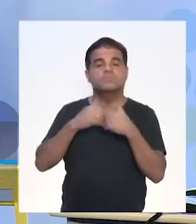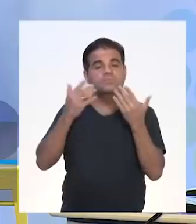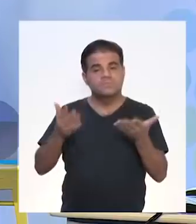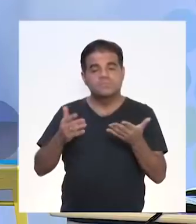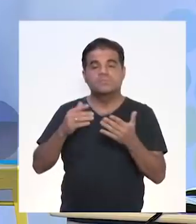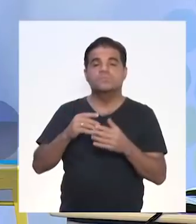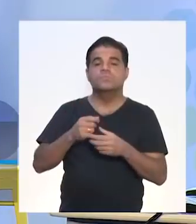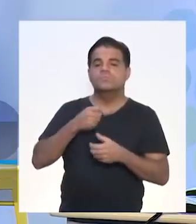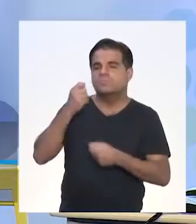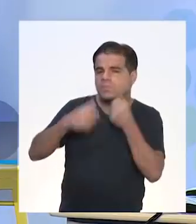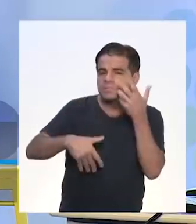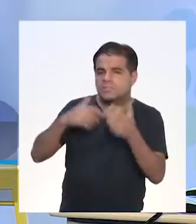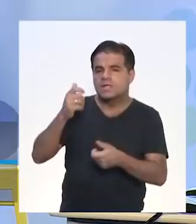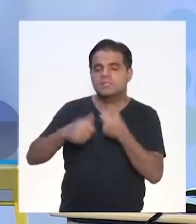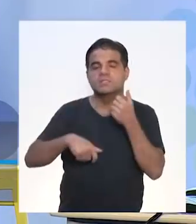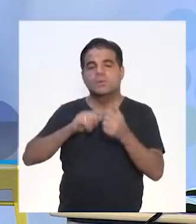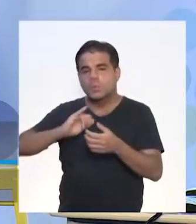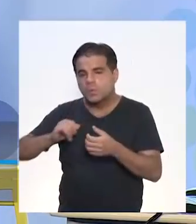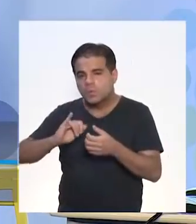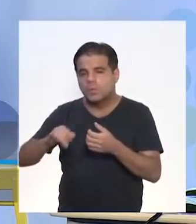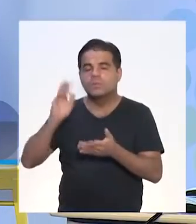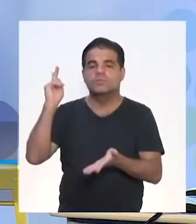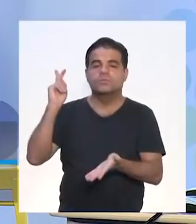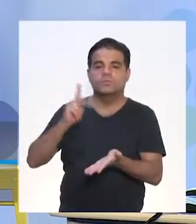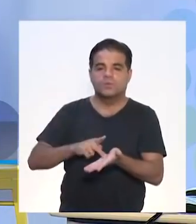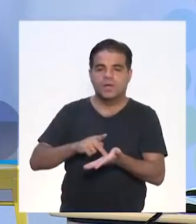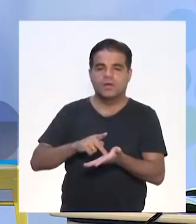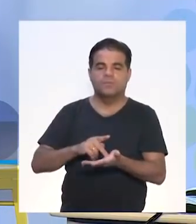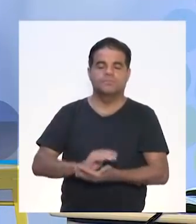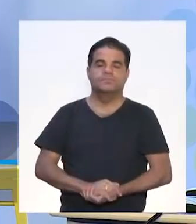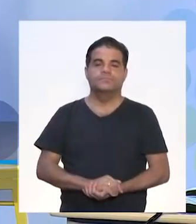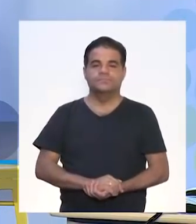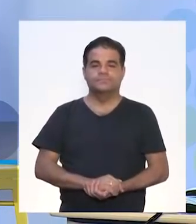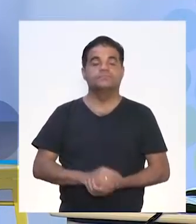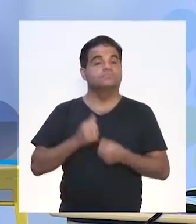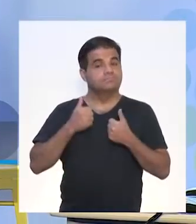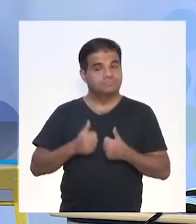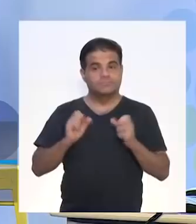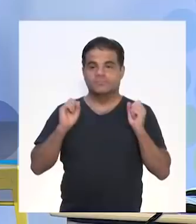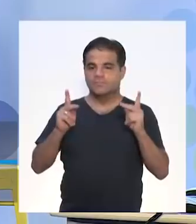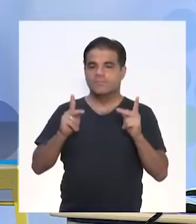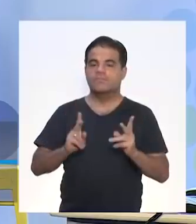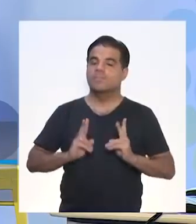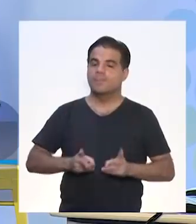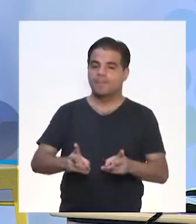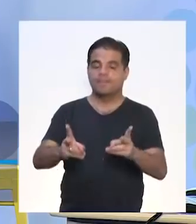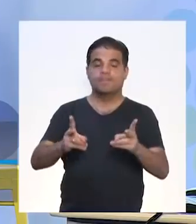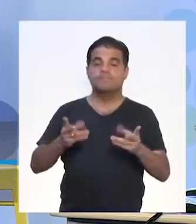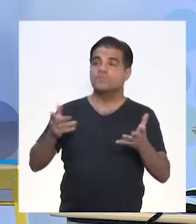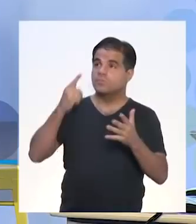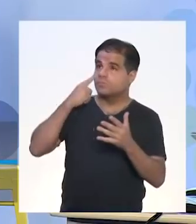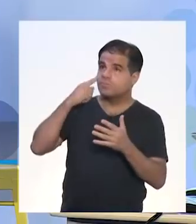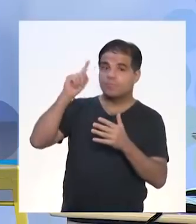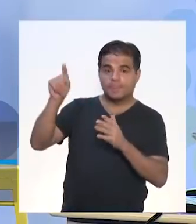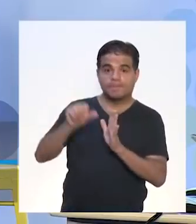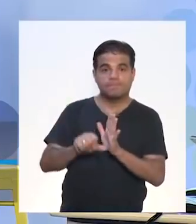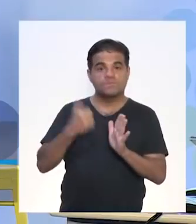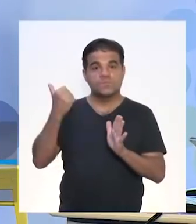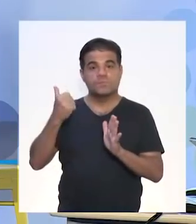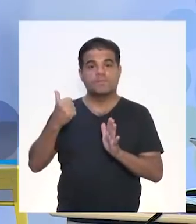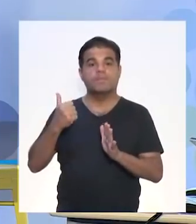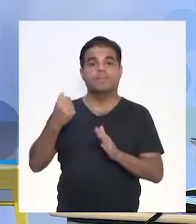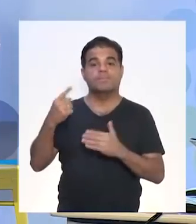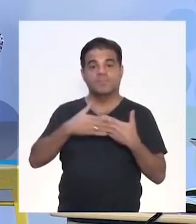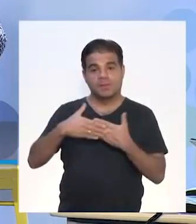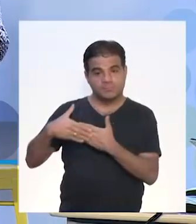é um depoimento, uhum, um relato aí real, né? Ok? Muito bem, então. É isso mesmo. Então, nós vimos lá no primeiro um